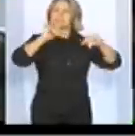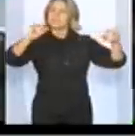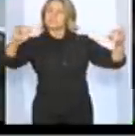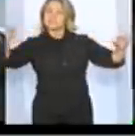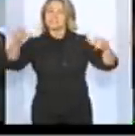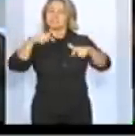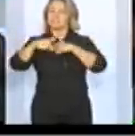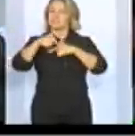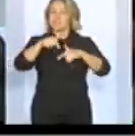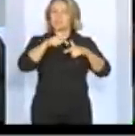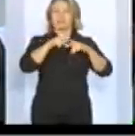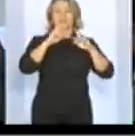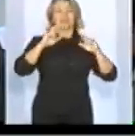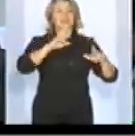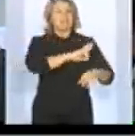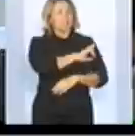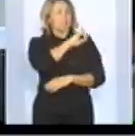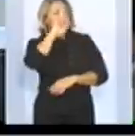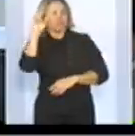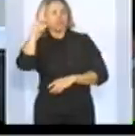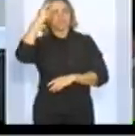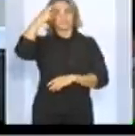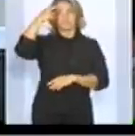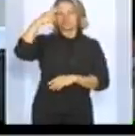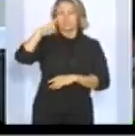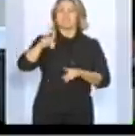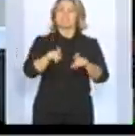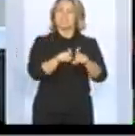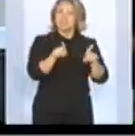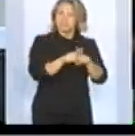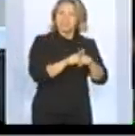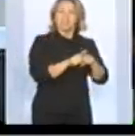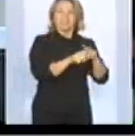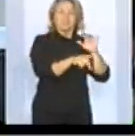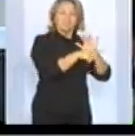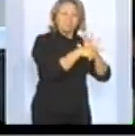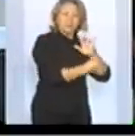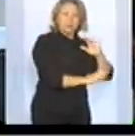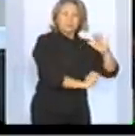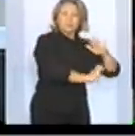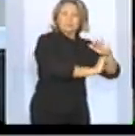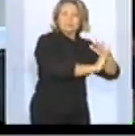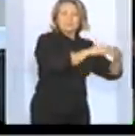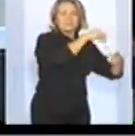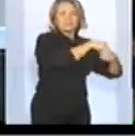atividades religiosas e culturais também é feita por essas emissoras locais.